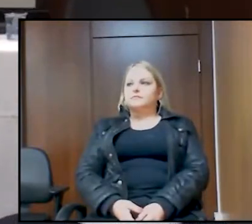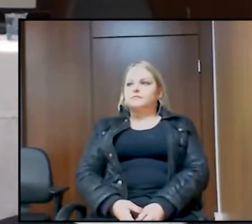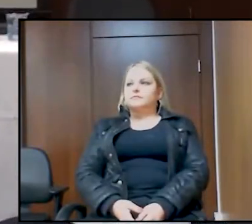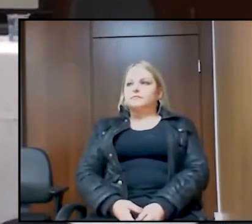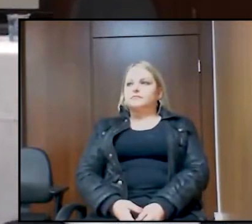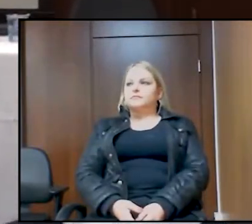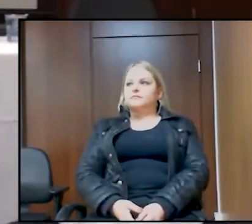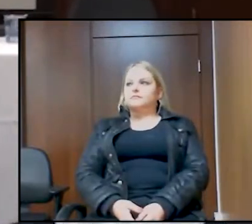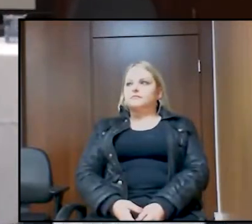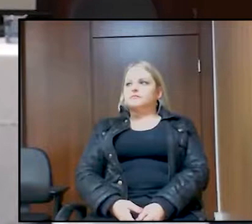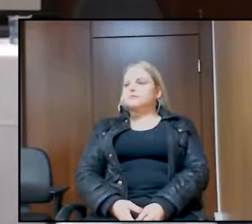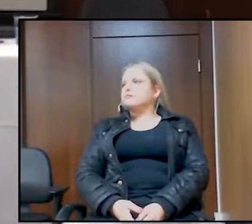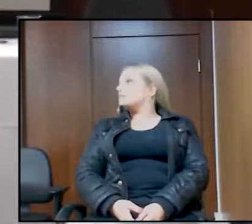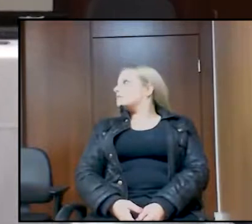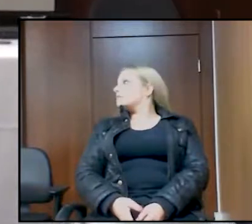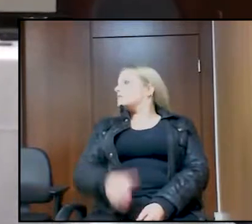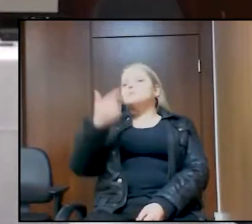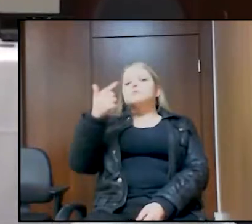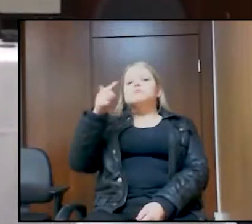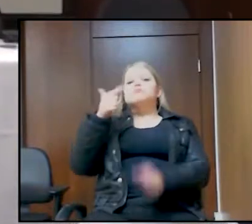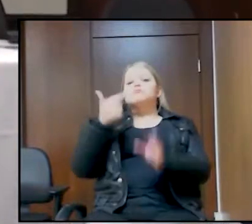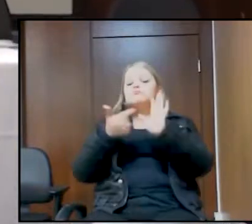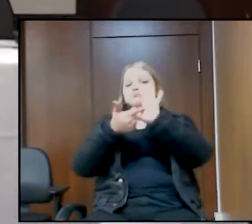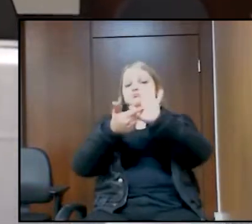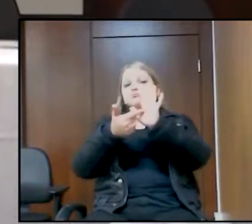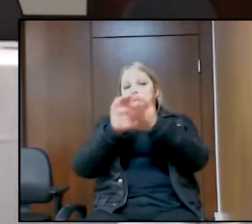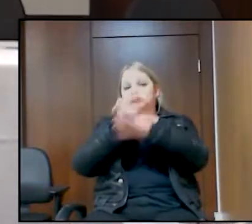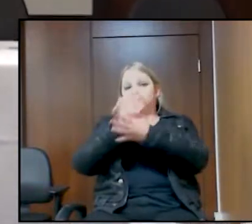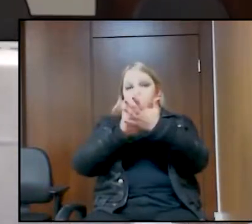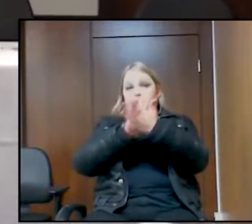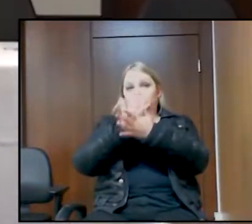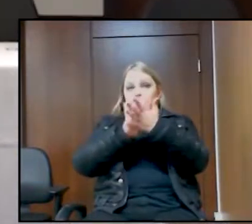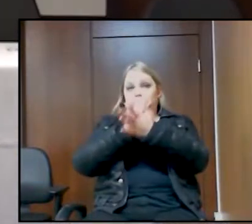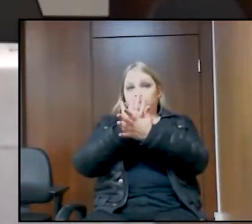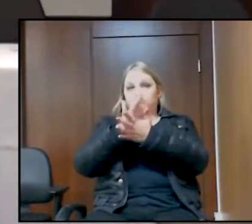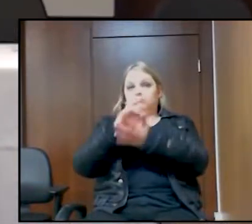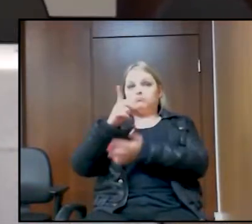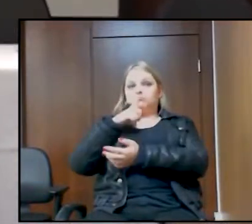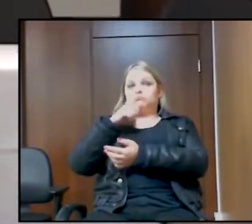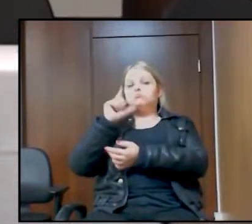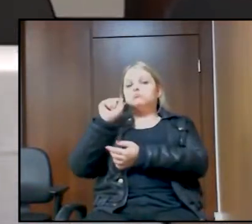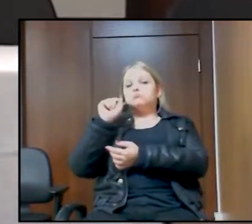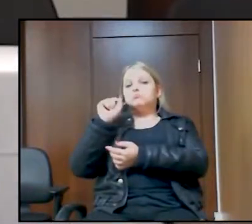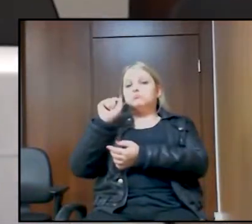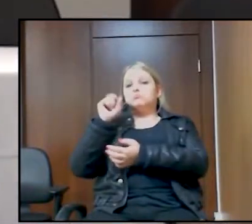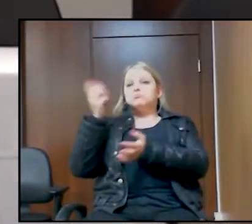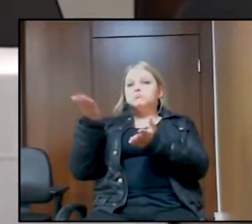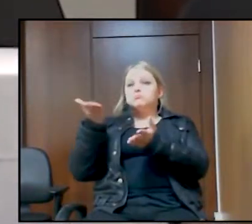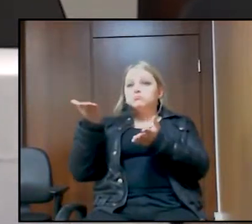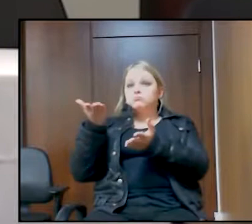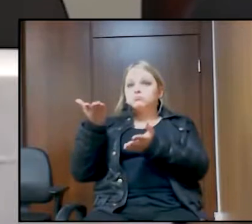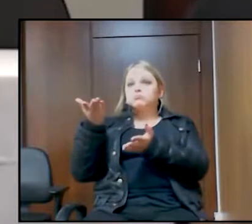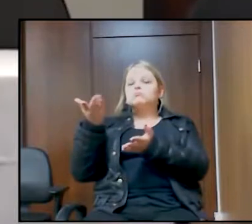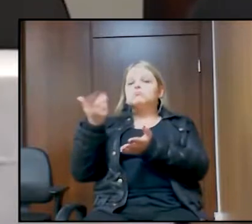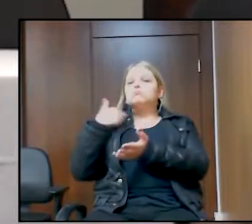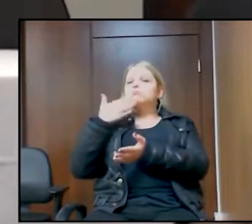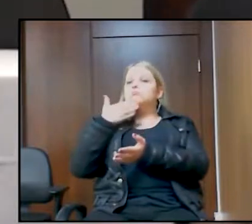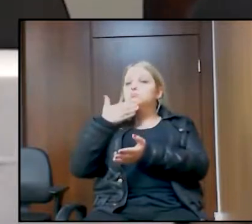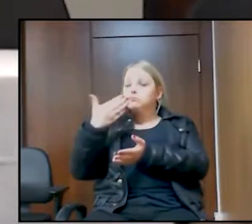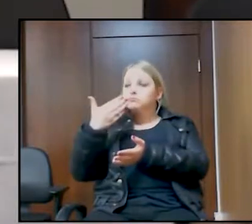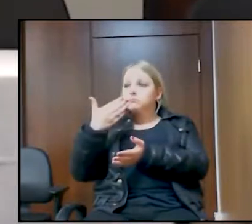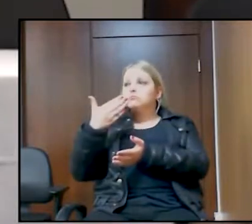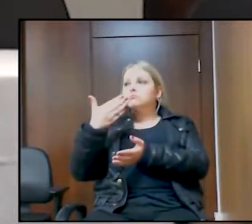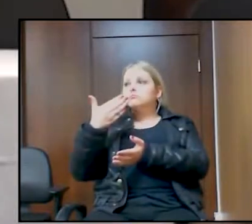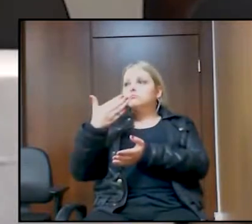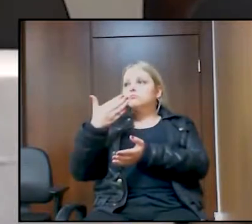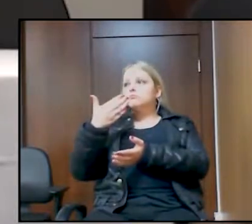Eu não trouxe apresentação, estou, permitam-me dizer, substituindo uma pessoa